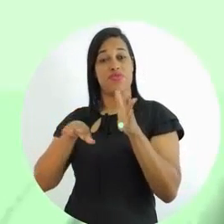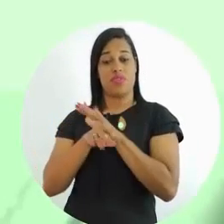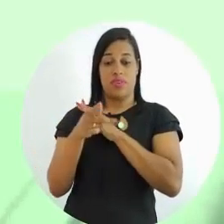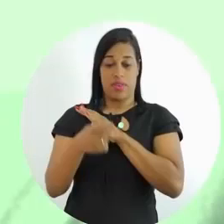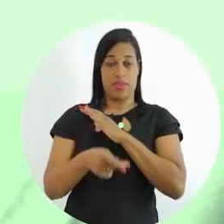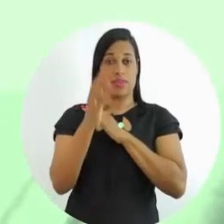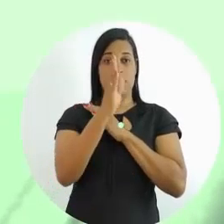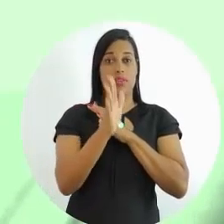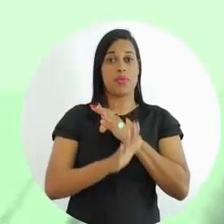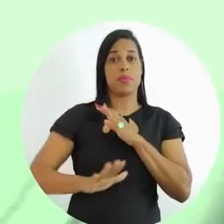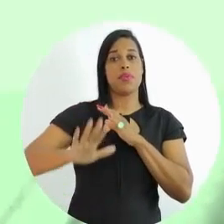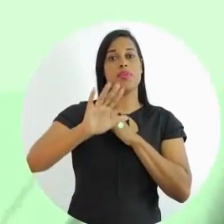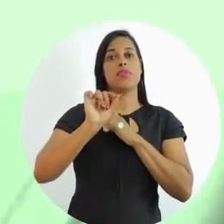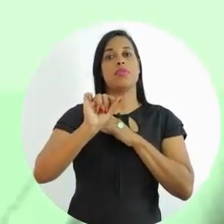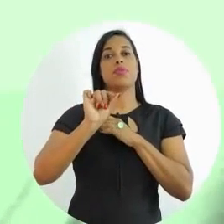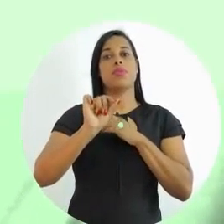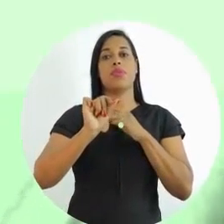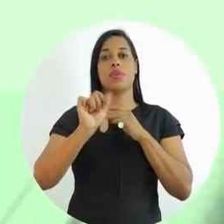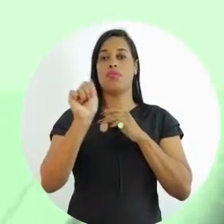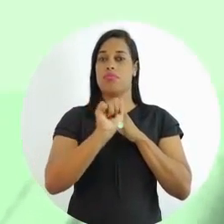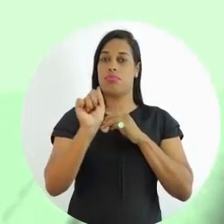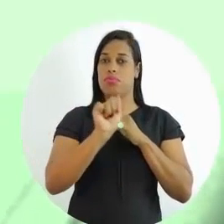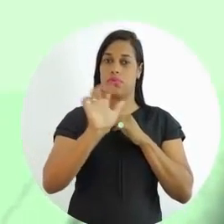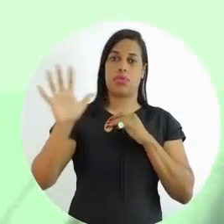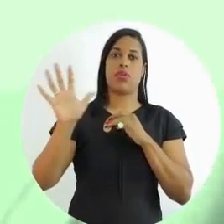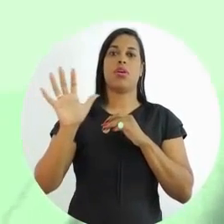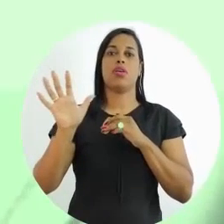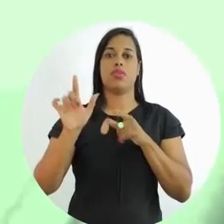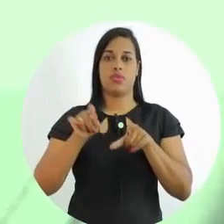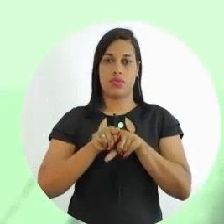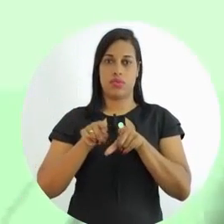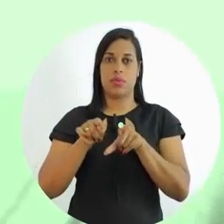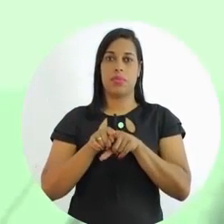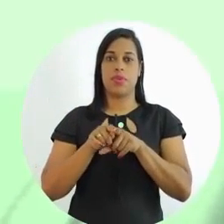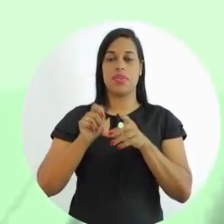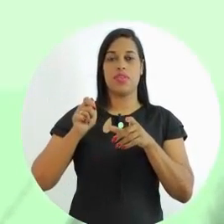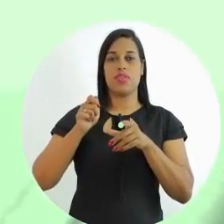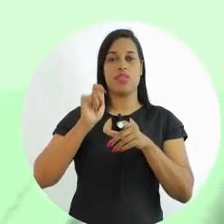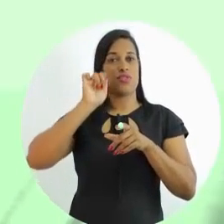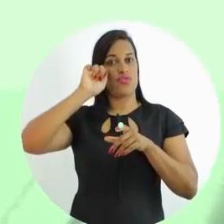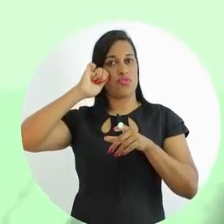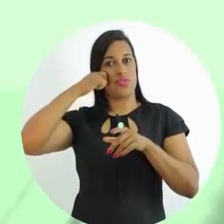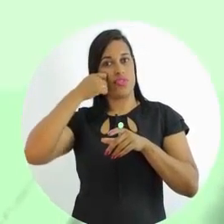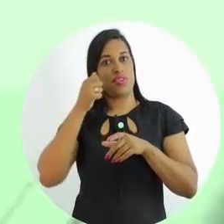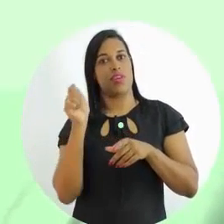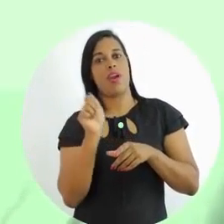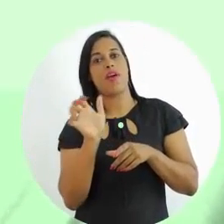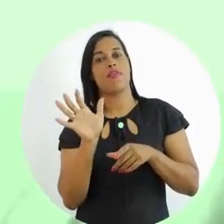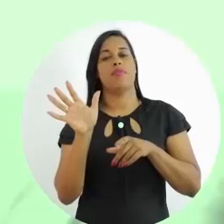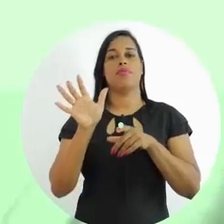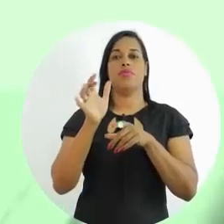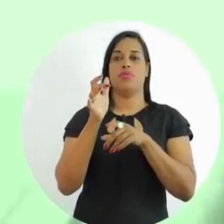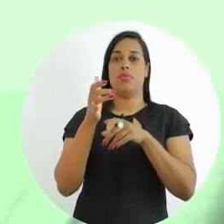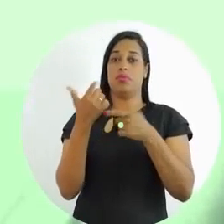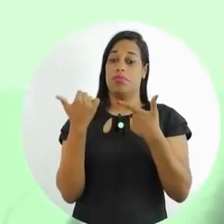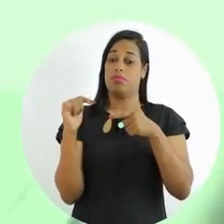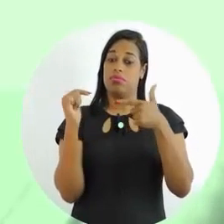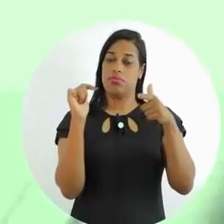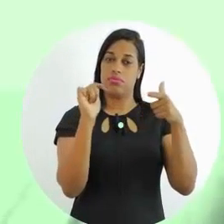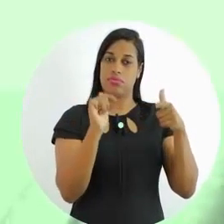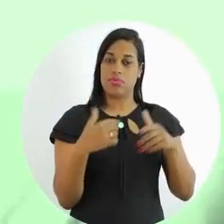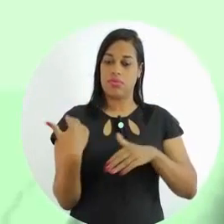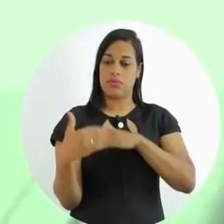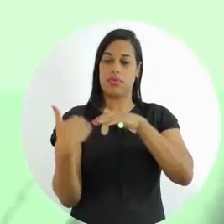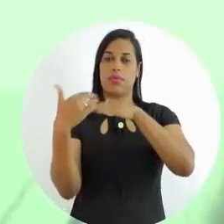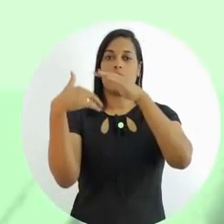chegada aqui ao Brasil dos africanos na condição de escravos, como mão de obra para